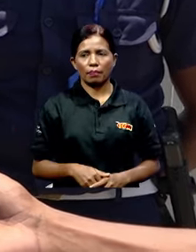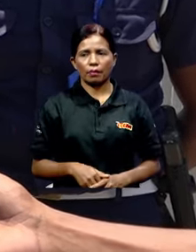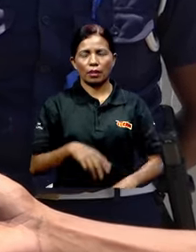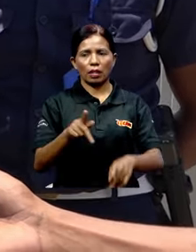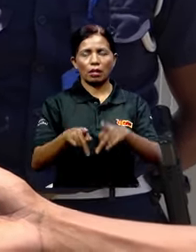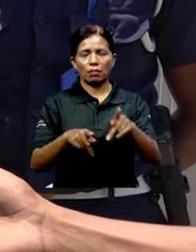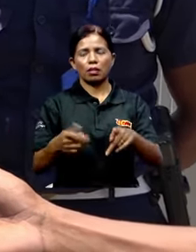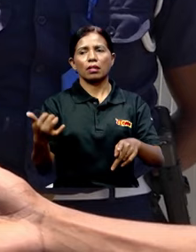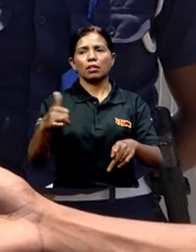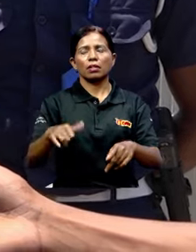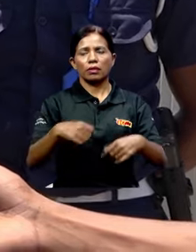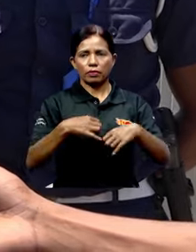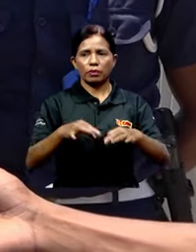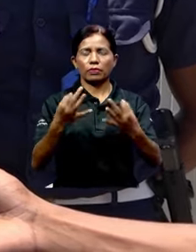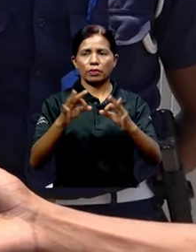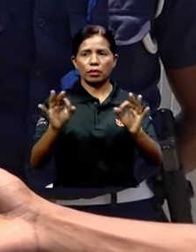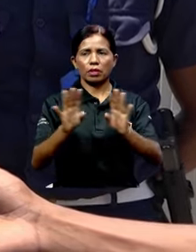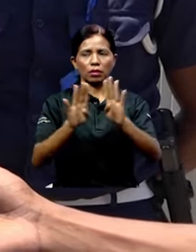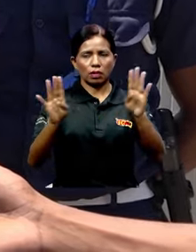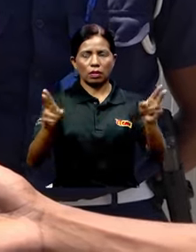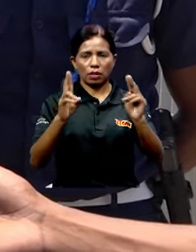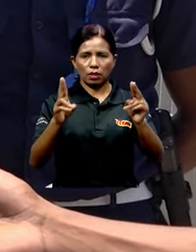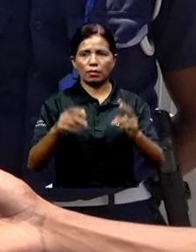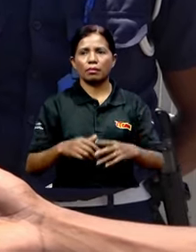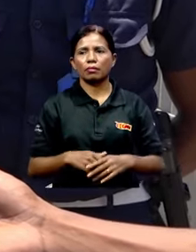maluk sira liuana am si loke. Ne la lai sik.